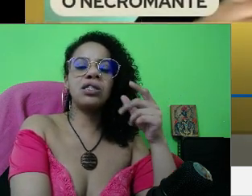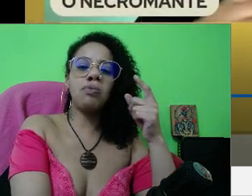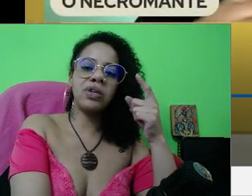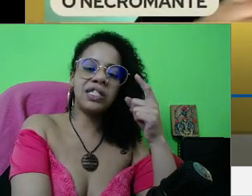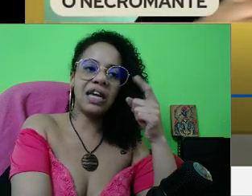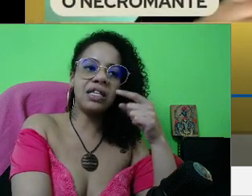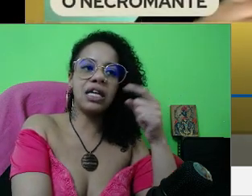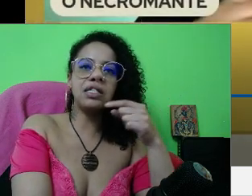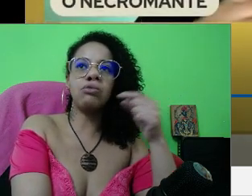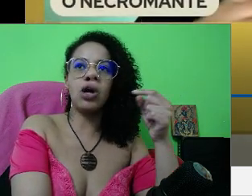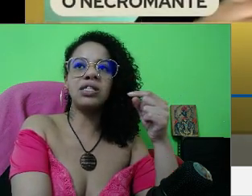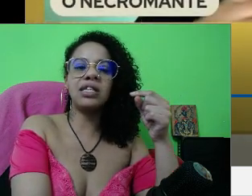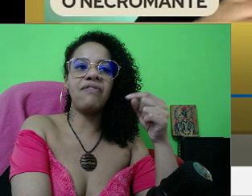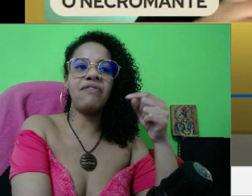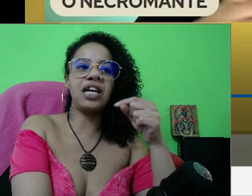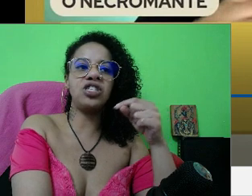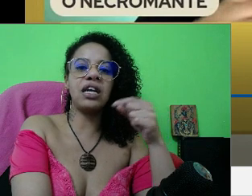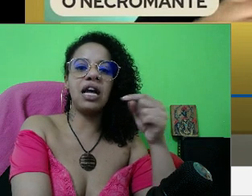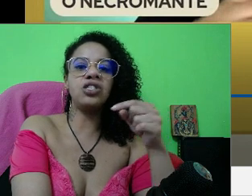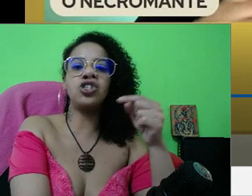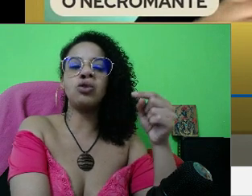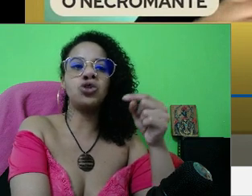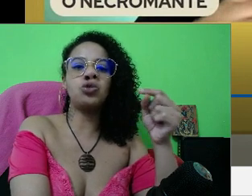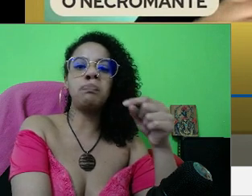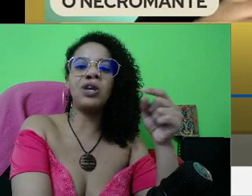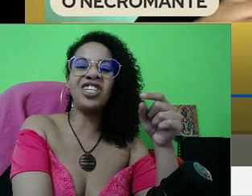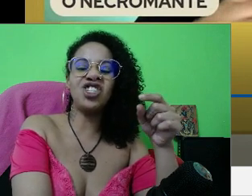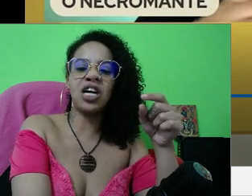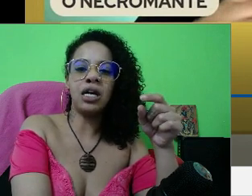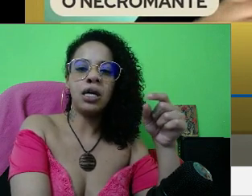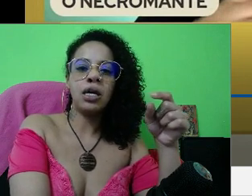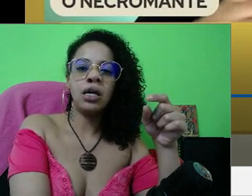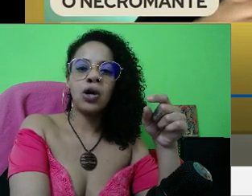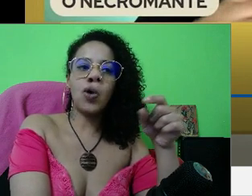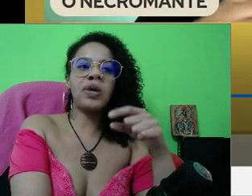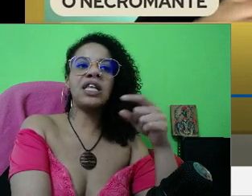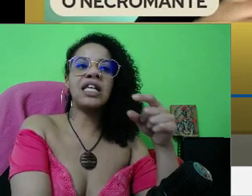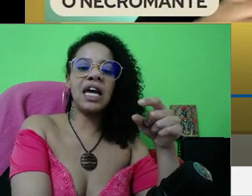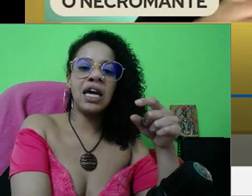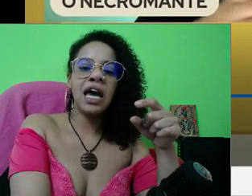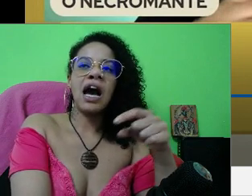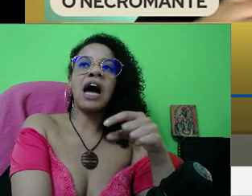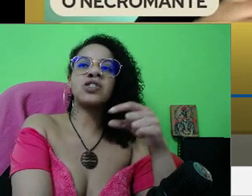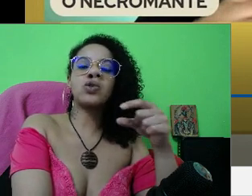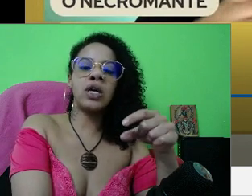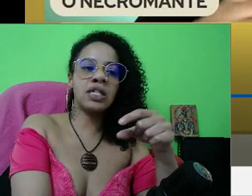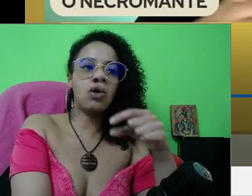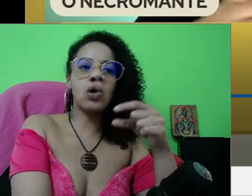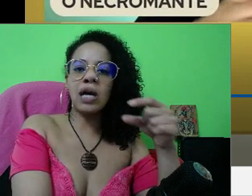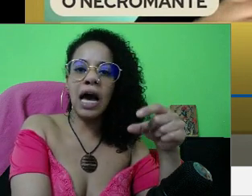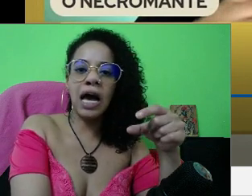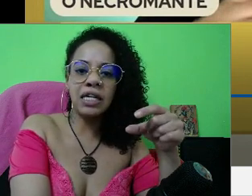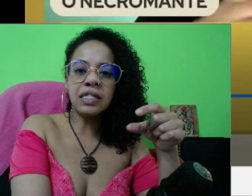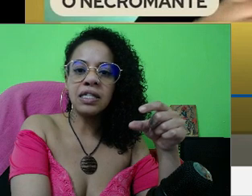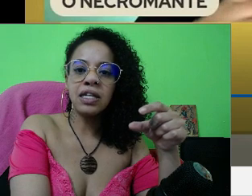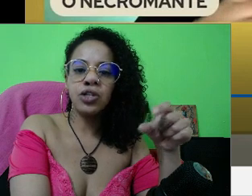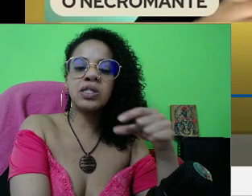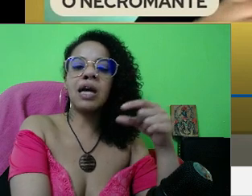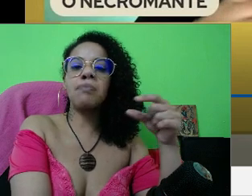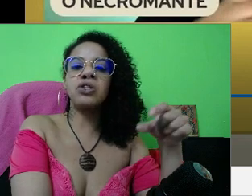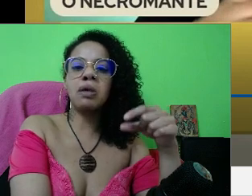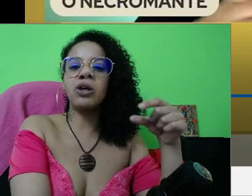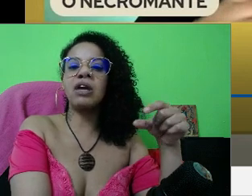se a intenção Nossa é falar de análise de conjuntura política compreender as coisas colocadas